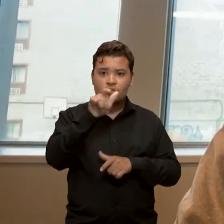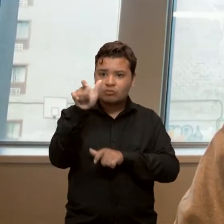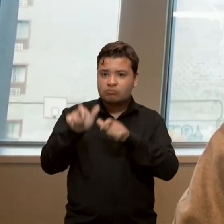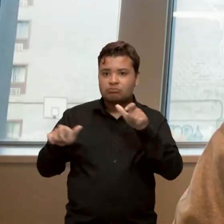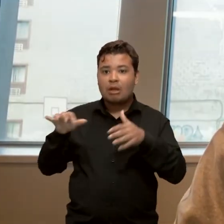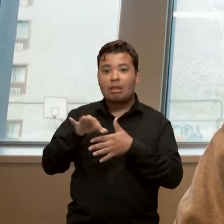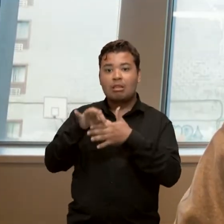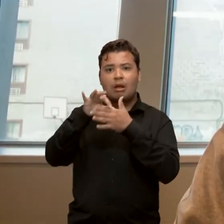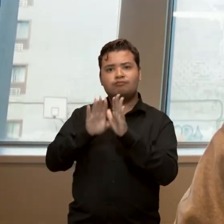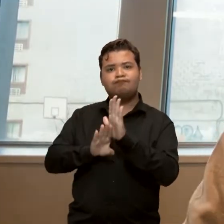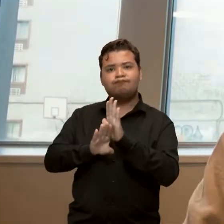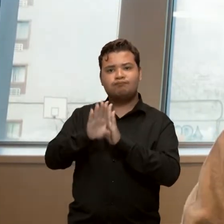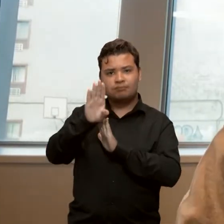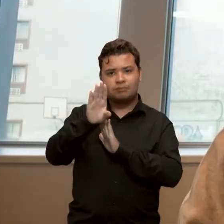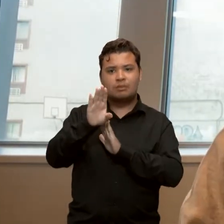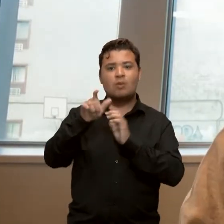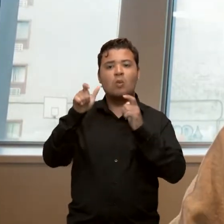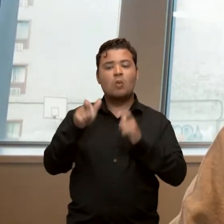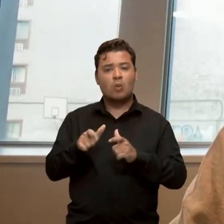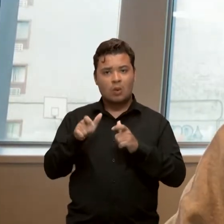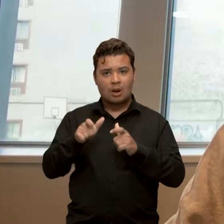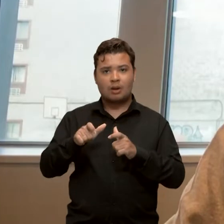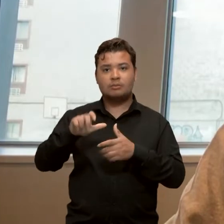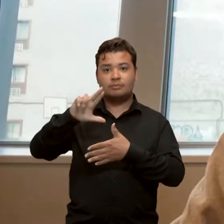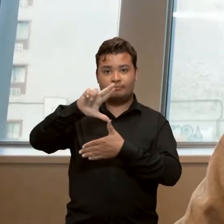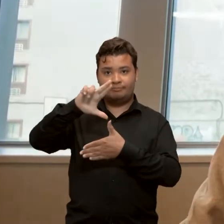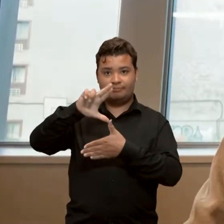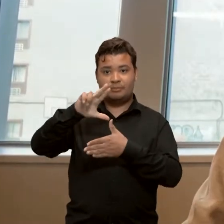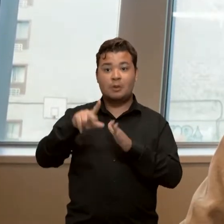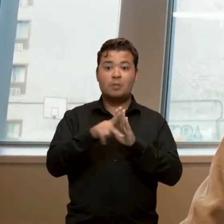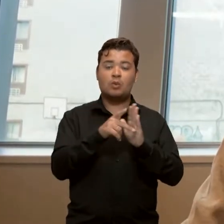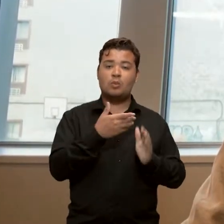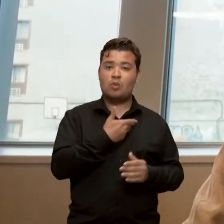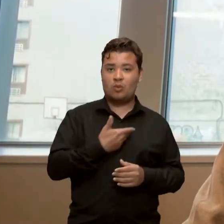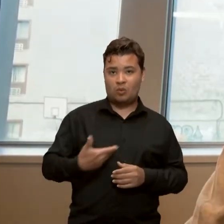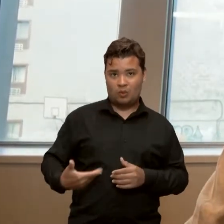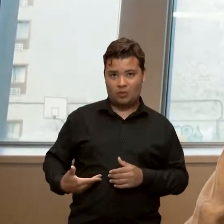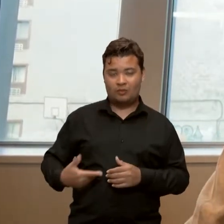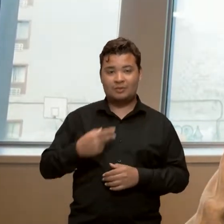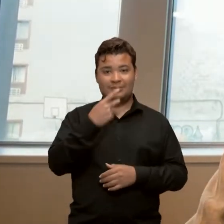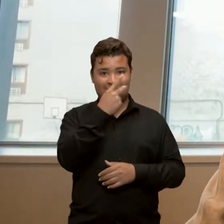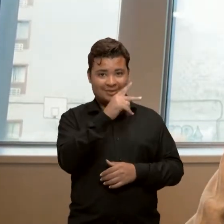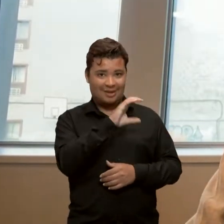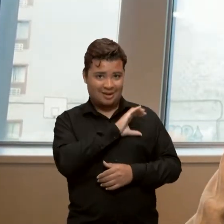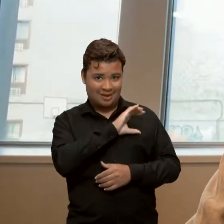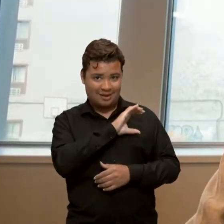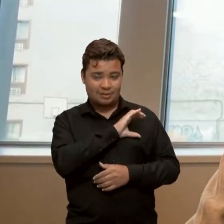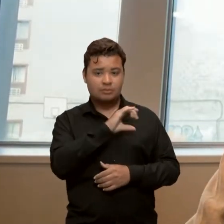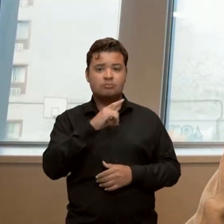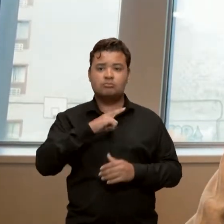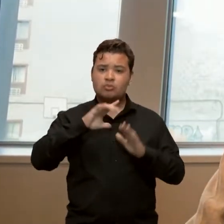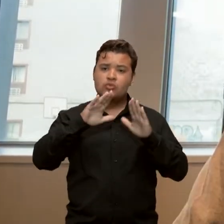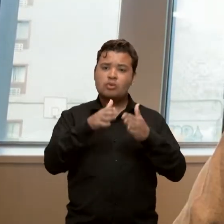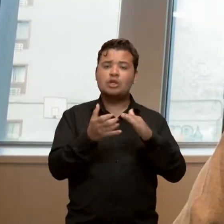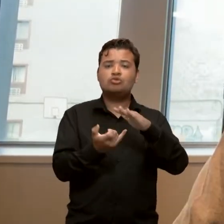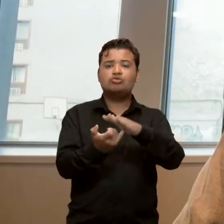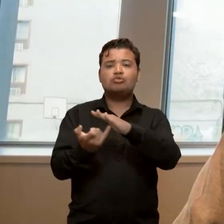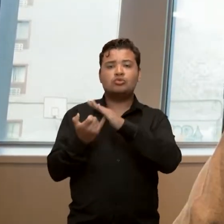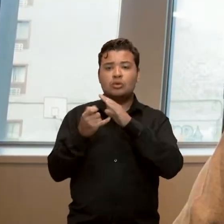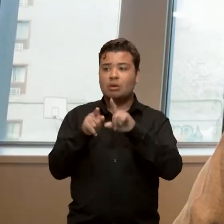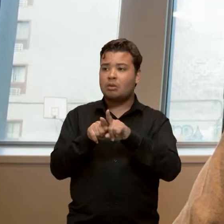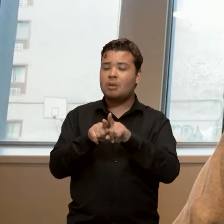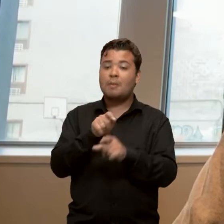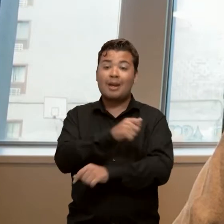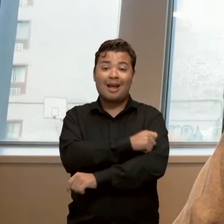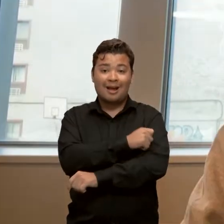na América Latina. Então, é um programa do governo canadense destinado a instituições e alunos provenientes